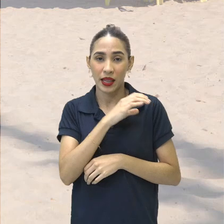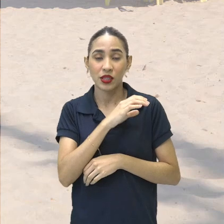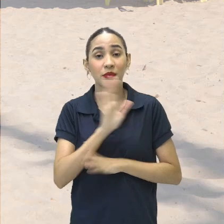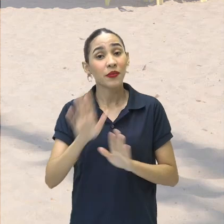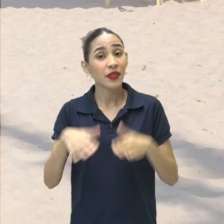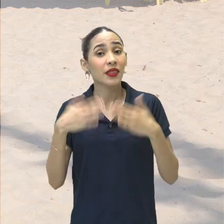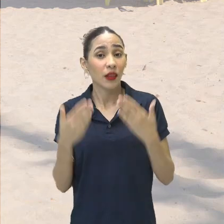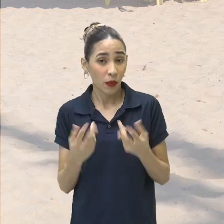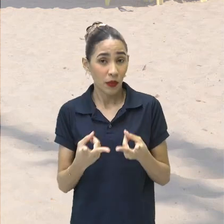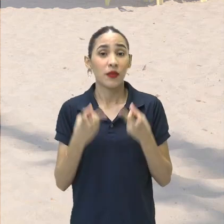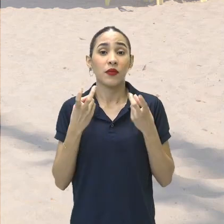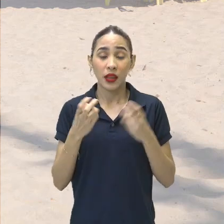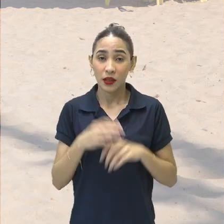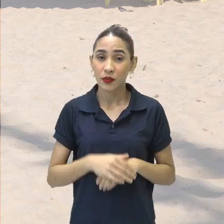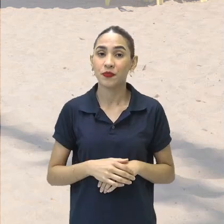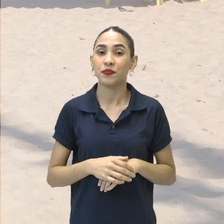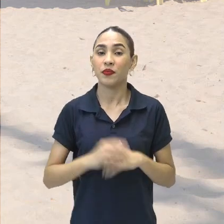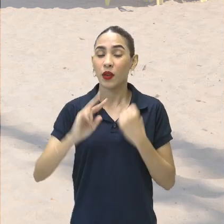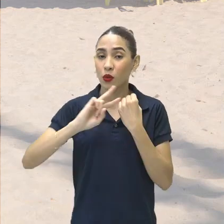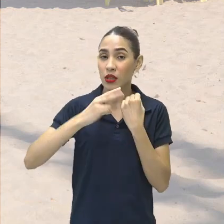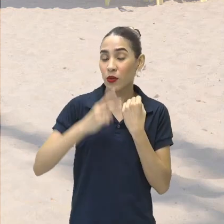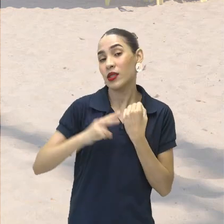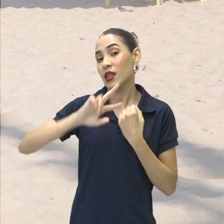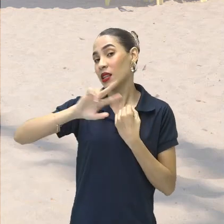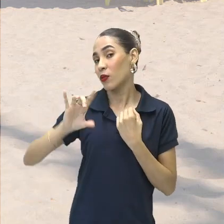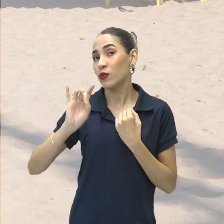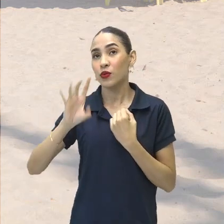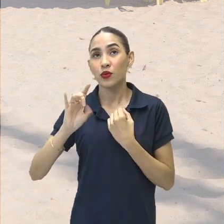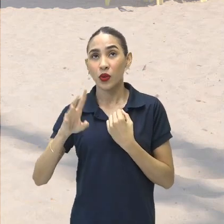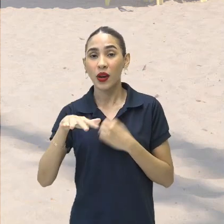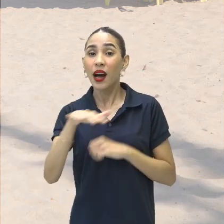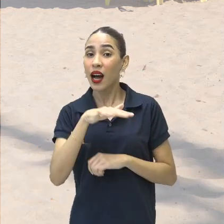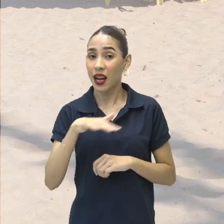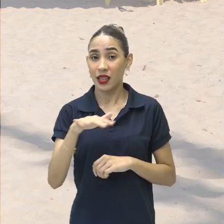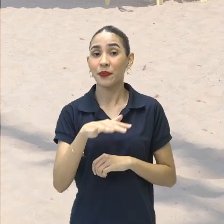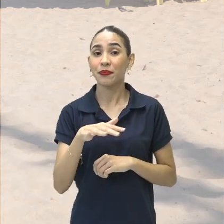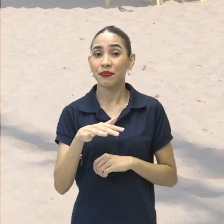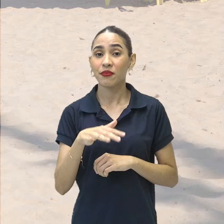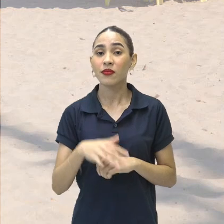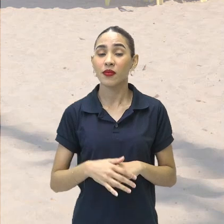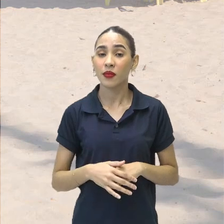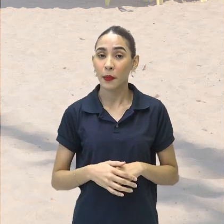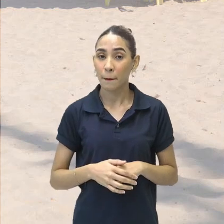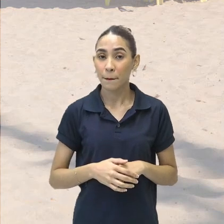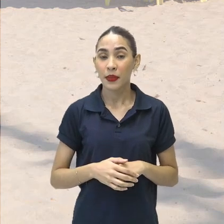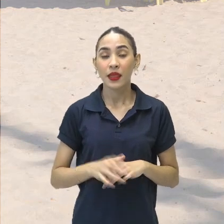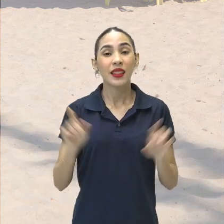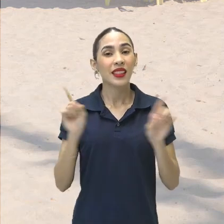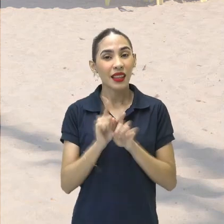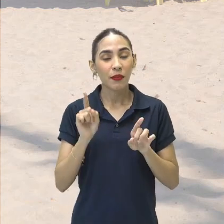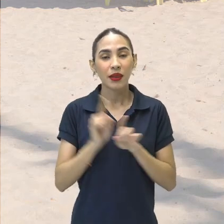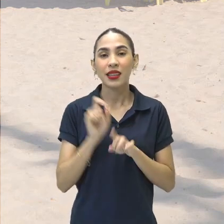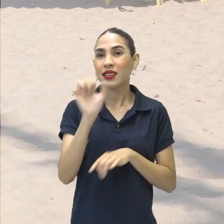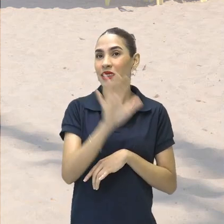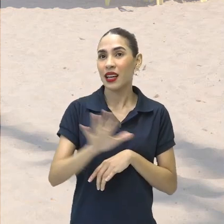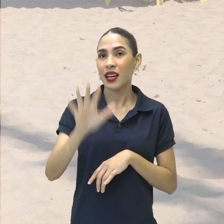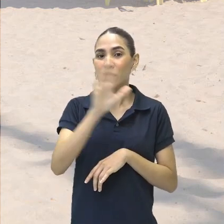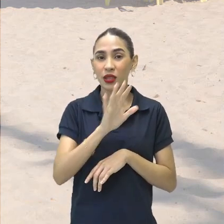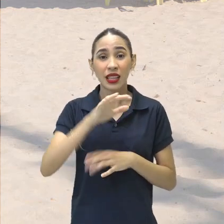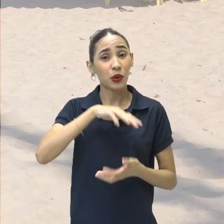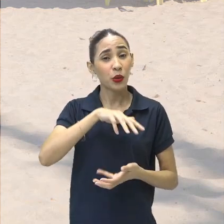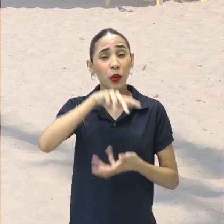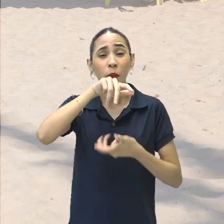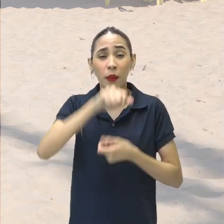Então note que os efeitos eles não são apenas regionais, tá? Eles são nacionais e